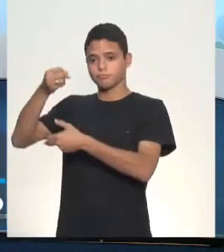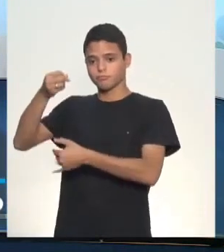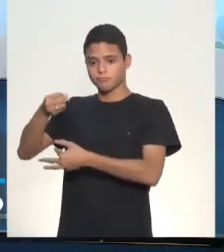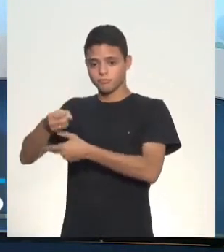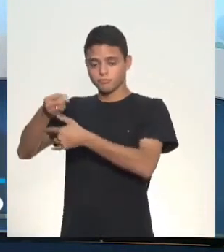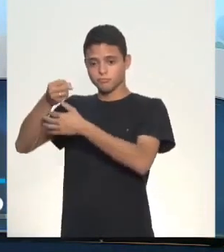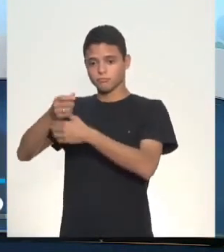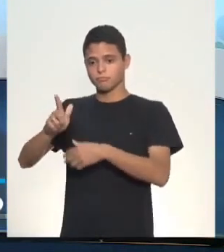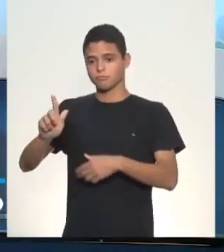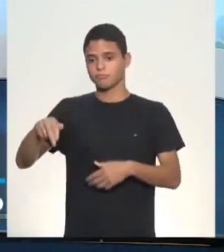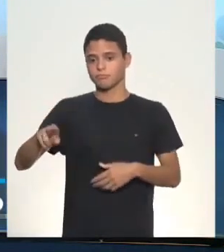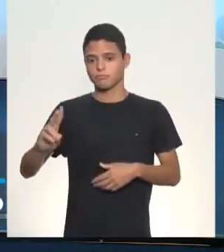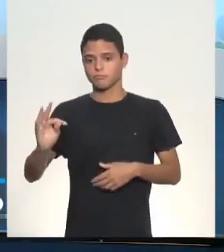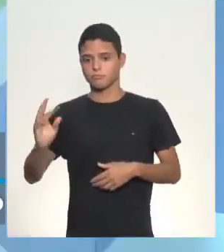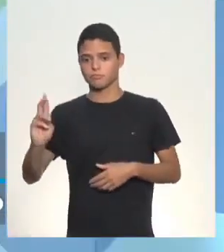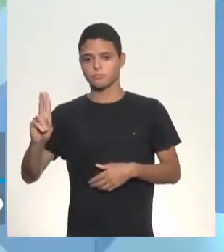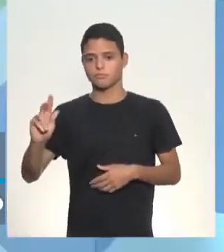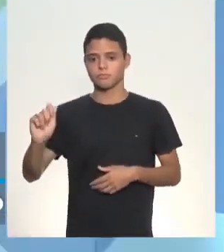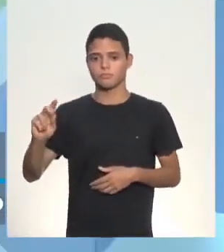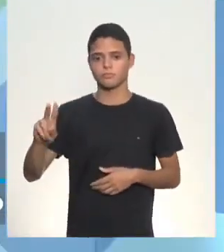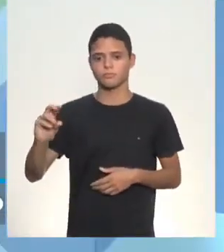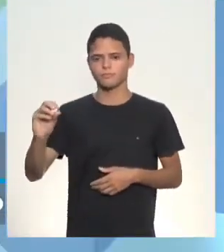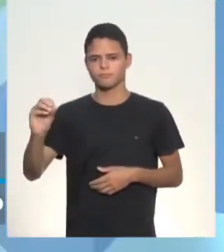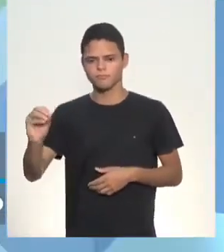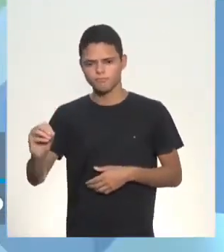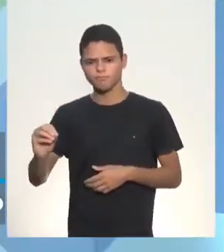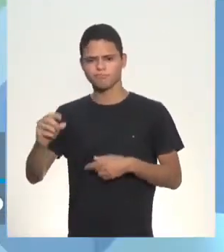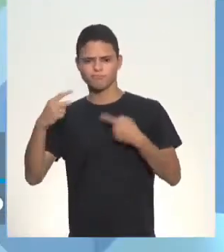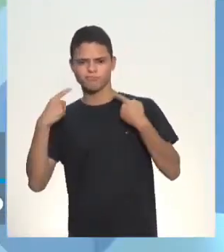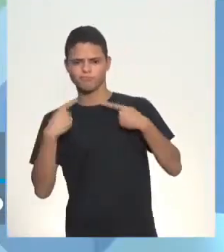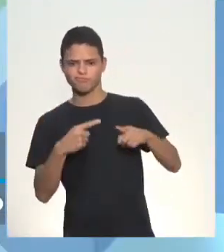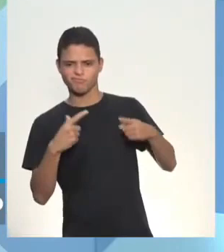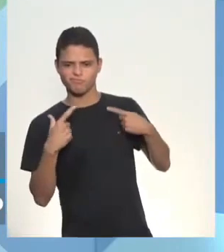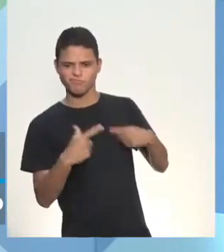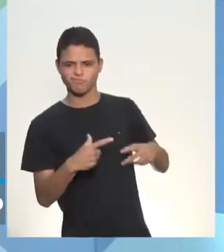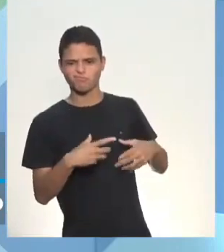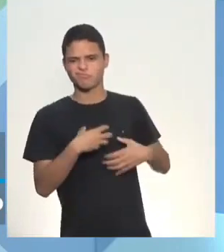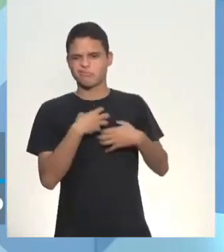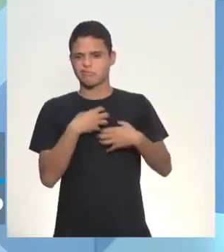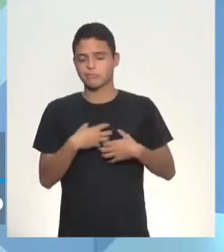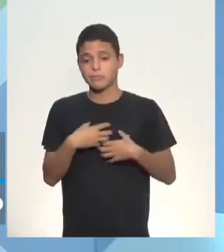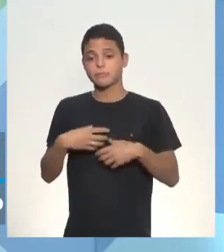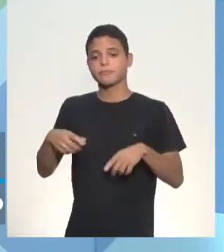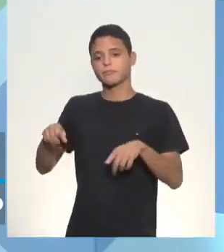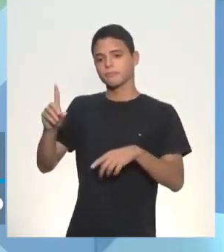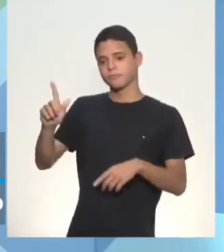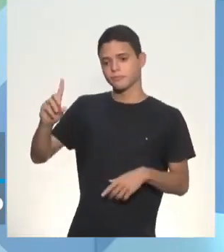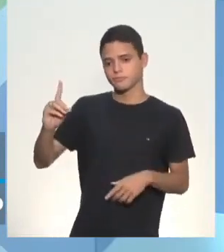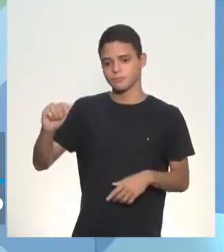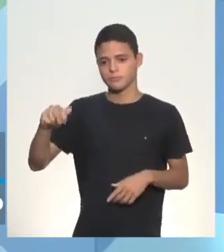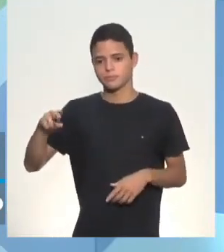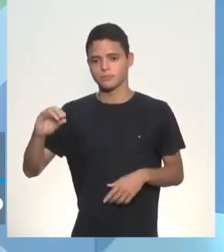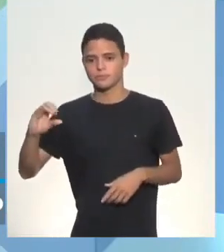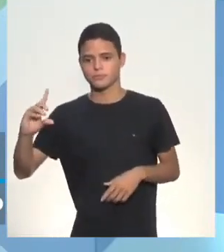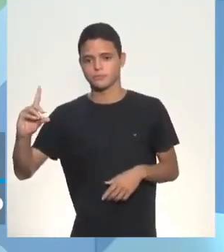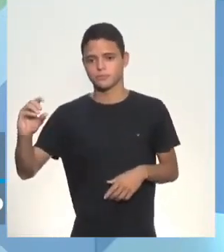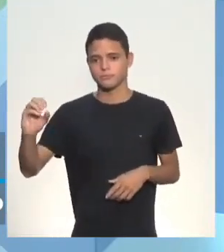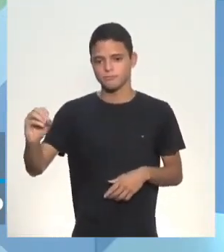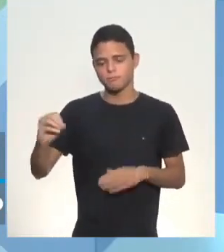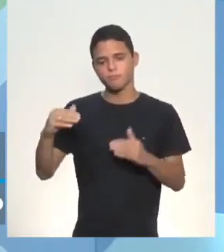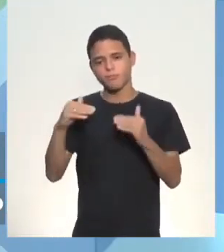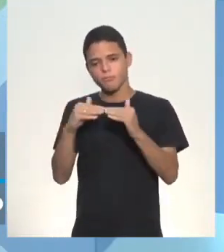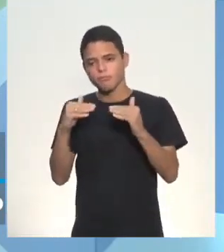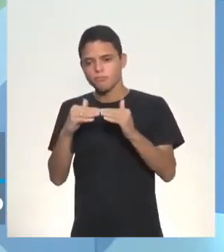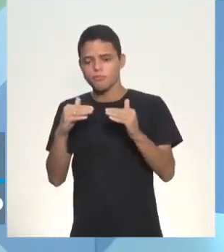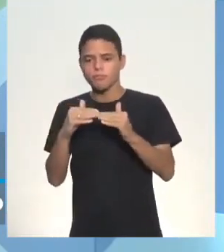o Gustavo dizendo, um menino irritante. Eu concordo com o Gustavo. O Danilo também concorda um pouco. Vou perguntar